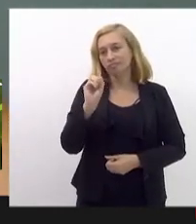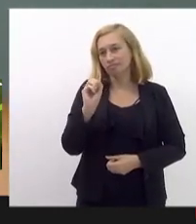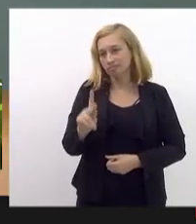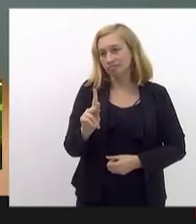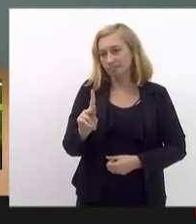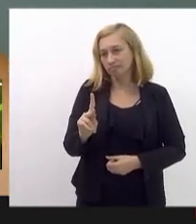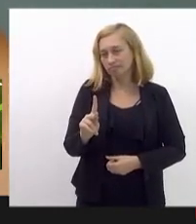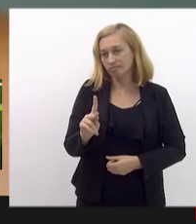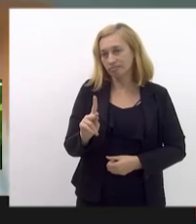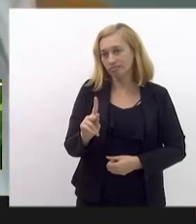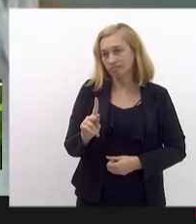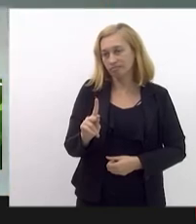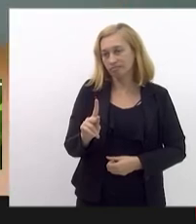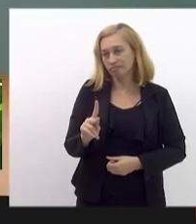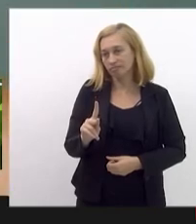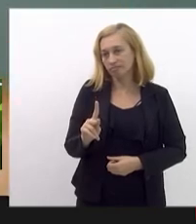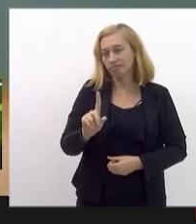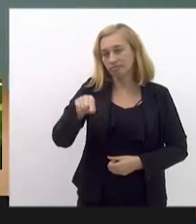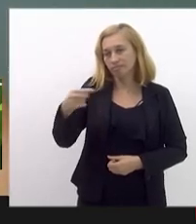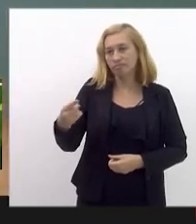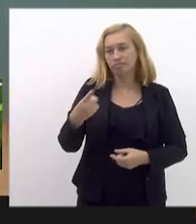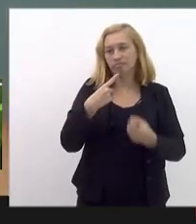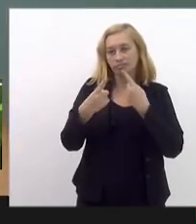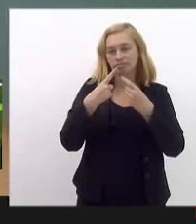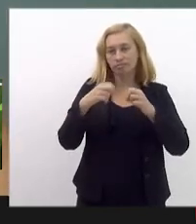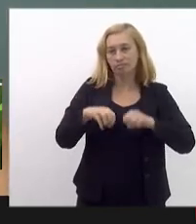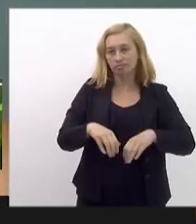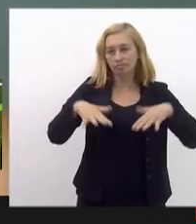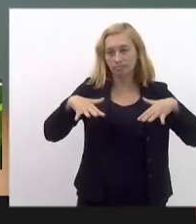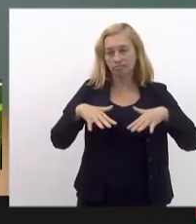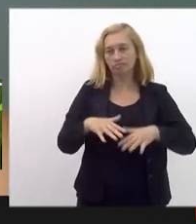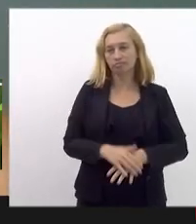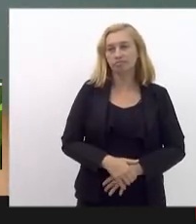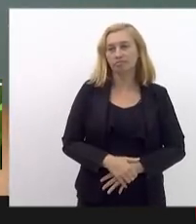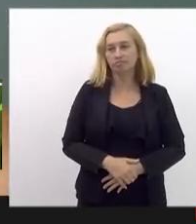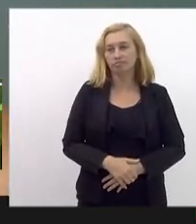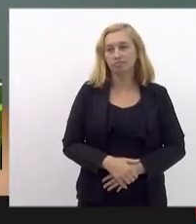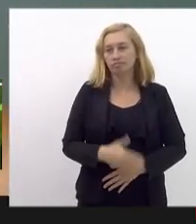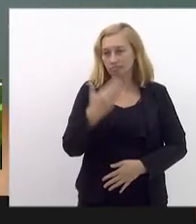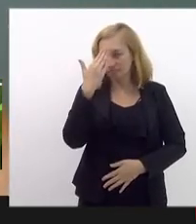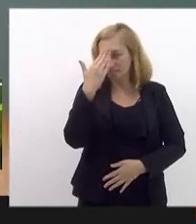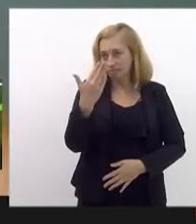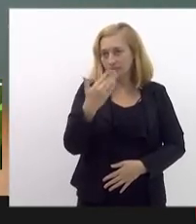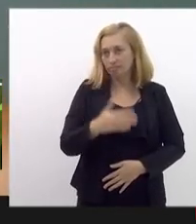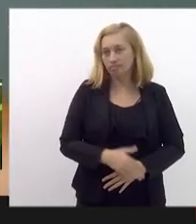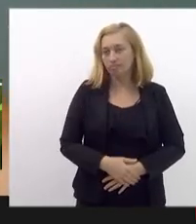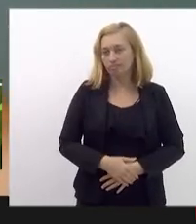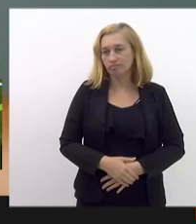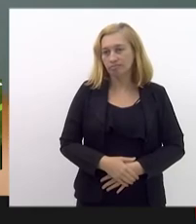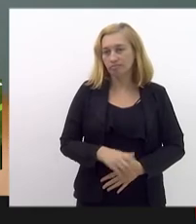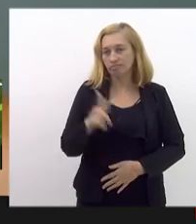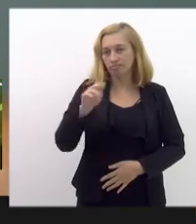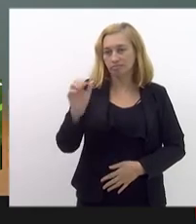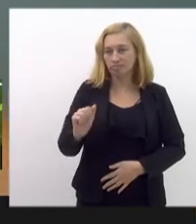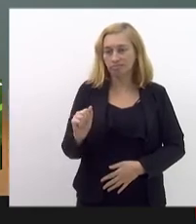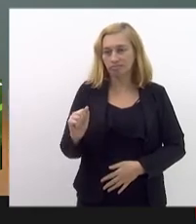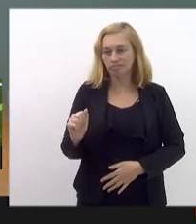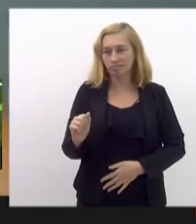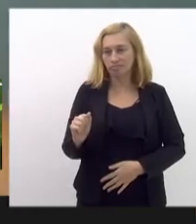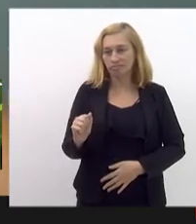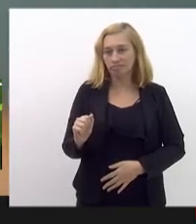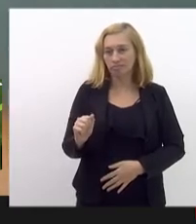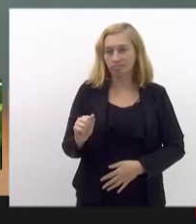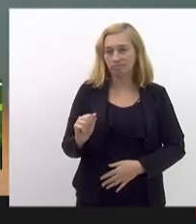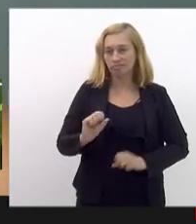gente deixe aí para uma discussão, talvez no plenário, enfim. E obrigada, Geisa. Você por